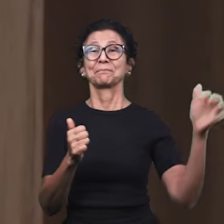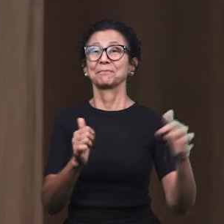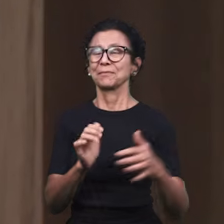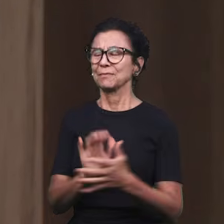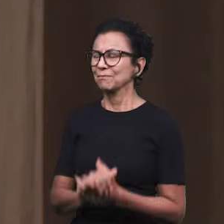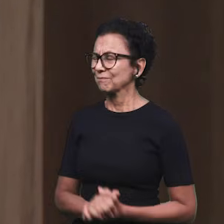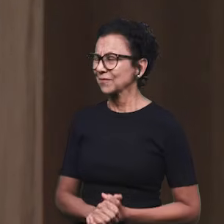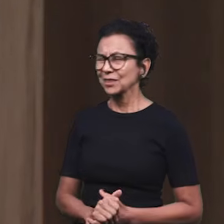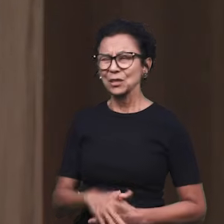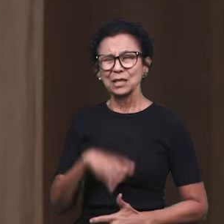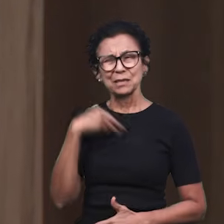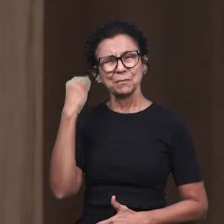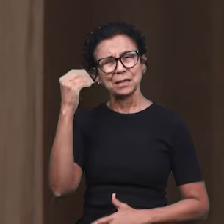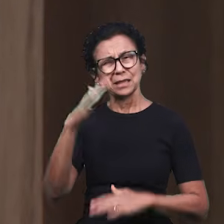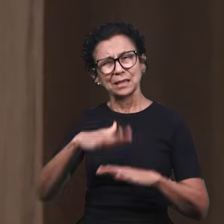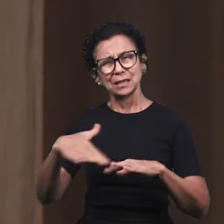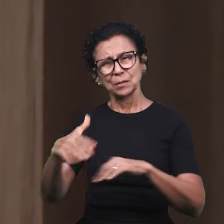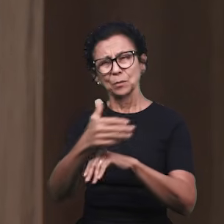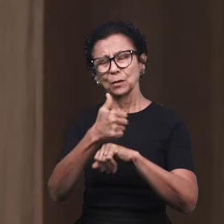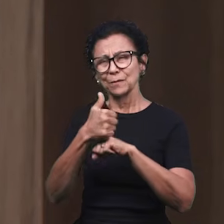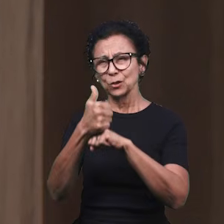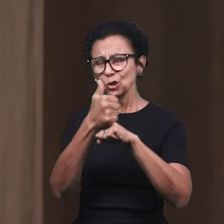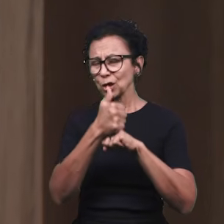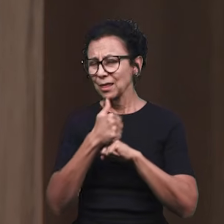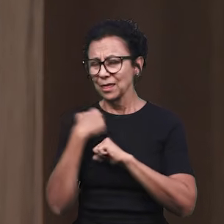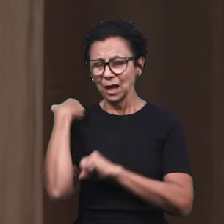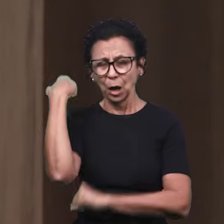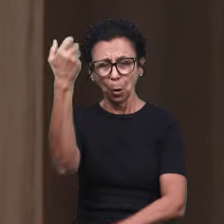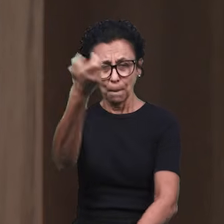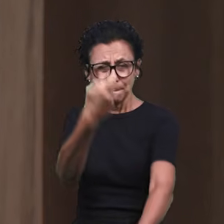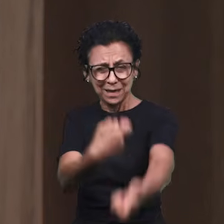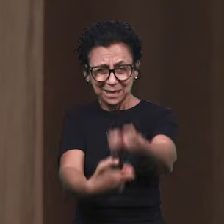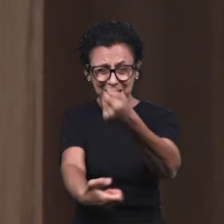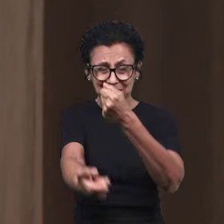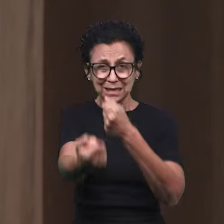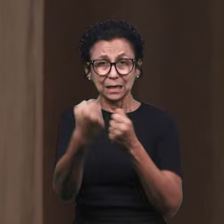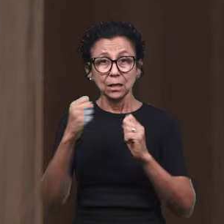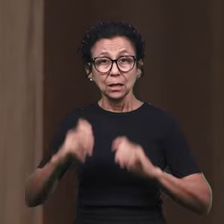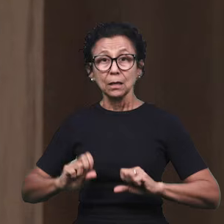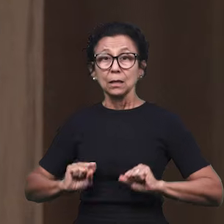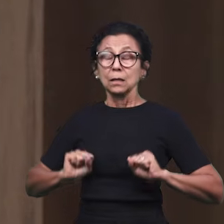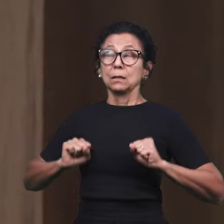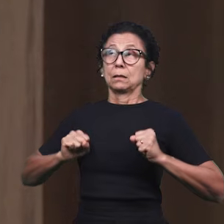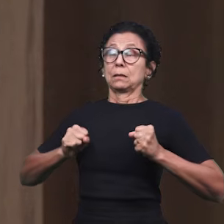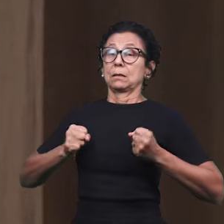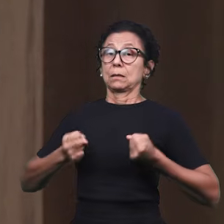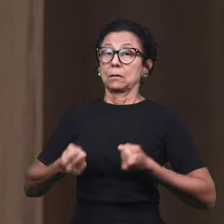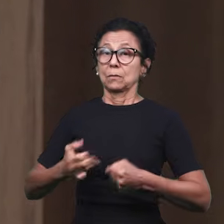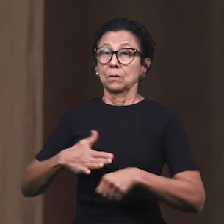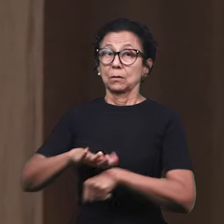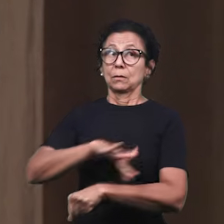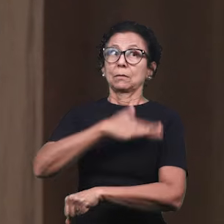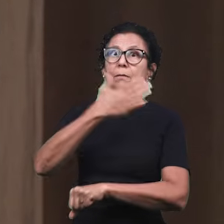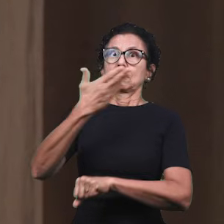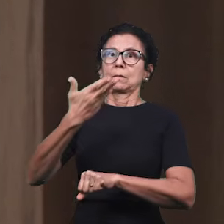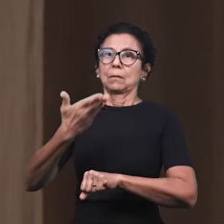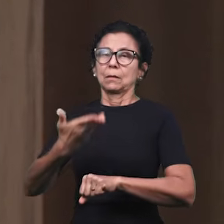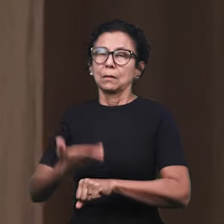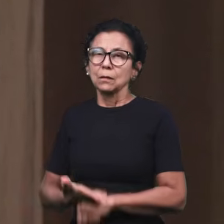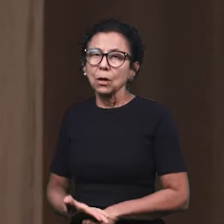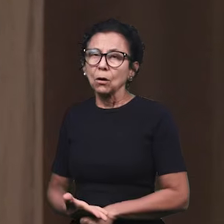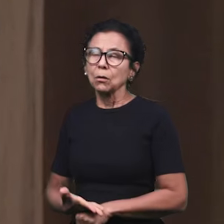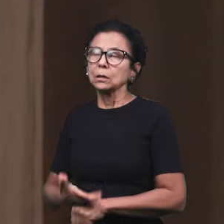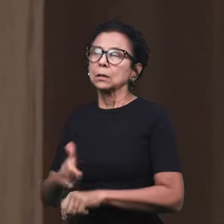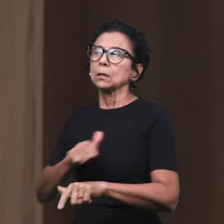inteira lançando a rede, não podia em nada se comparar à simples ordem do Senhor